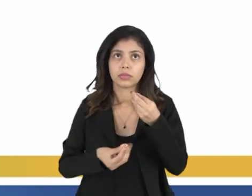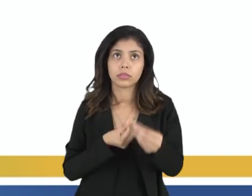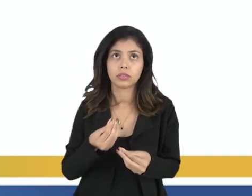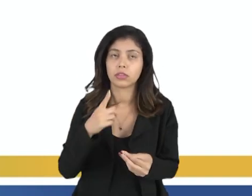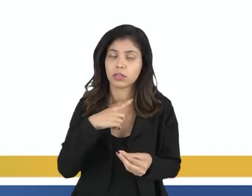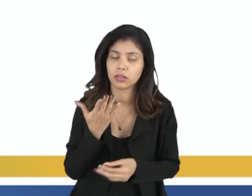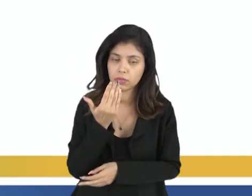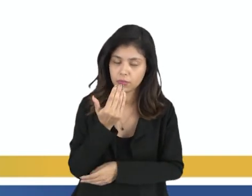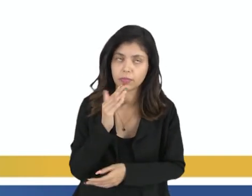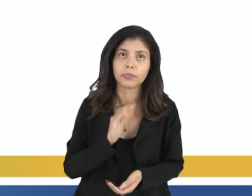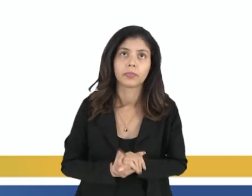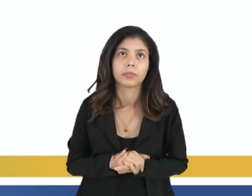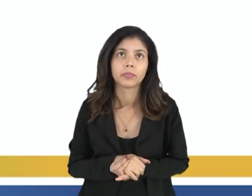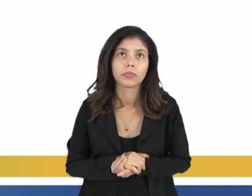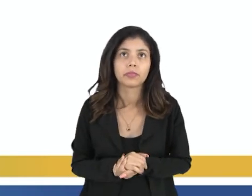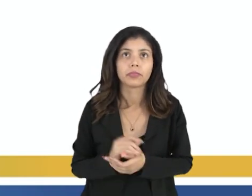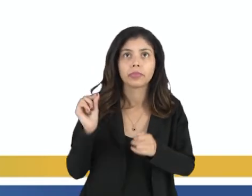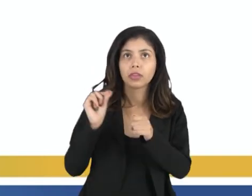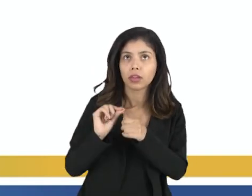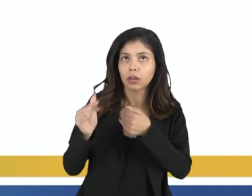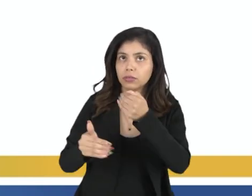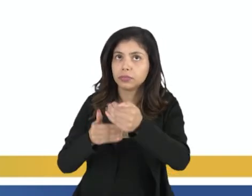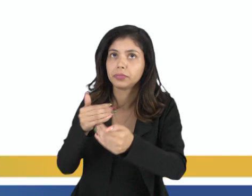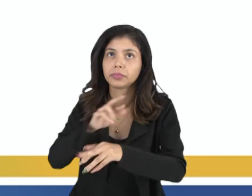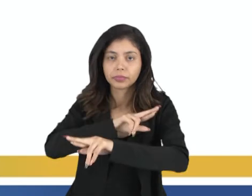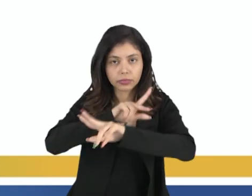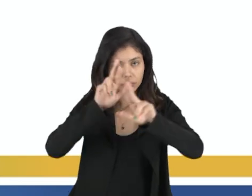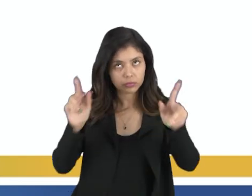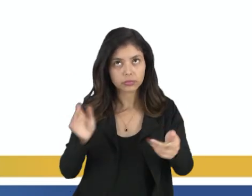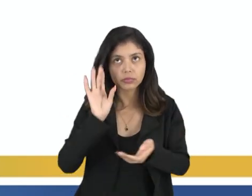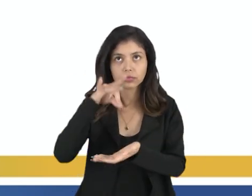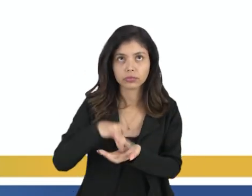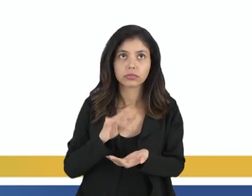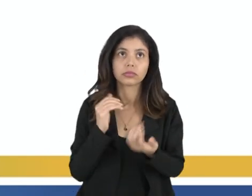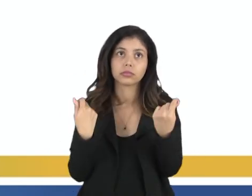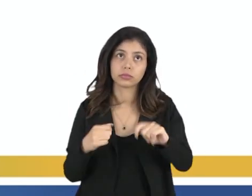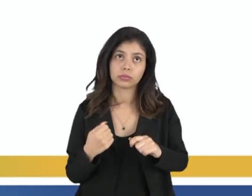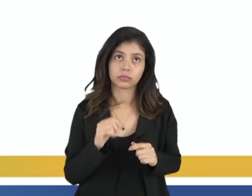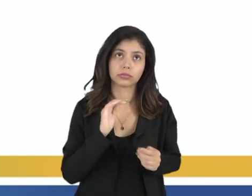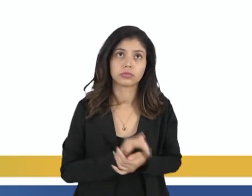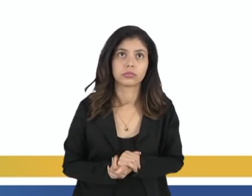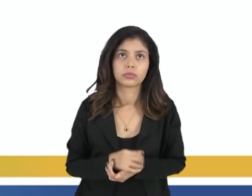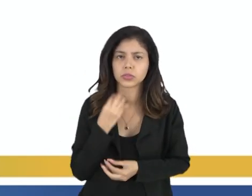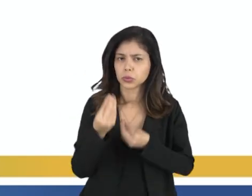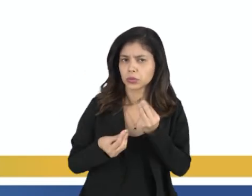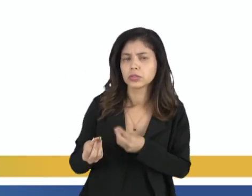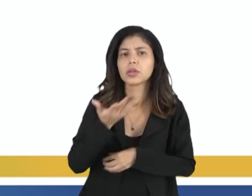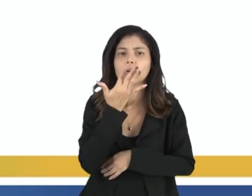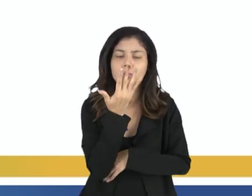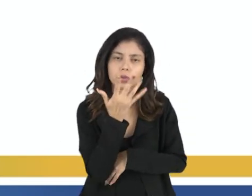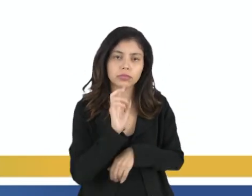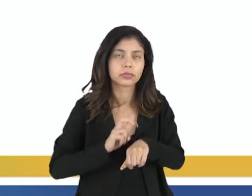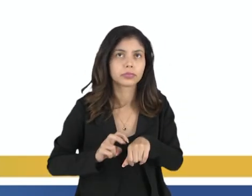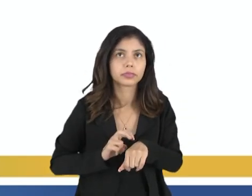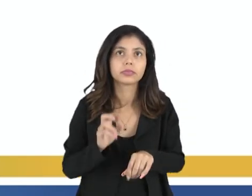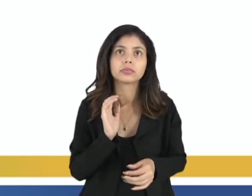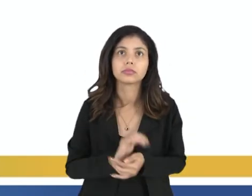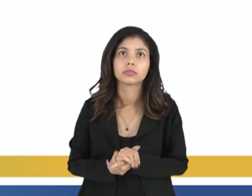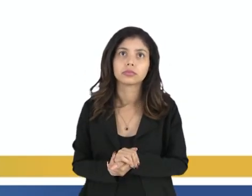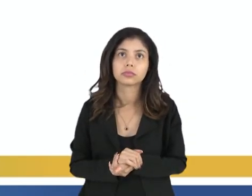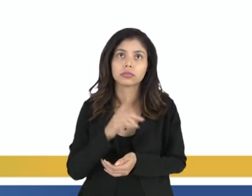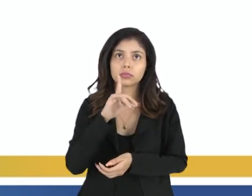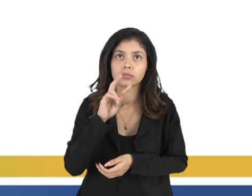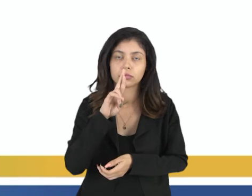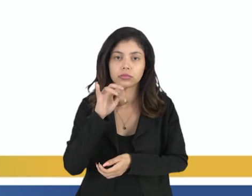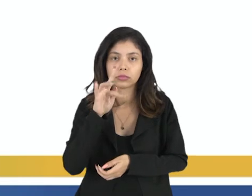de obtenção de alimento. Para a realização desse processo, vários fatores são necessários, como o pigmento de cor verde,